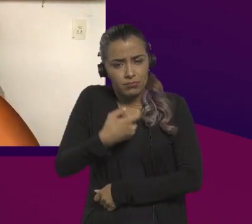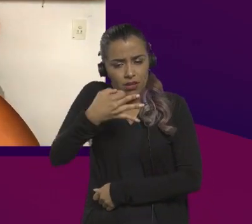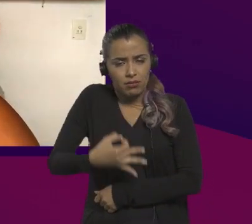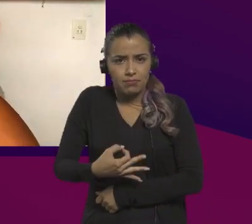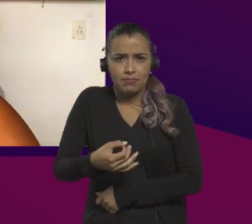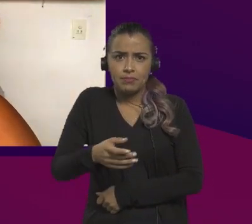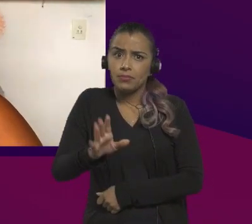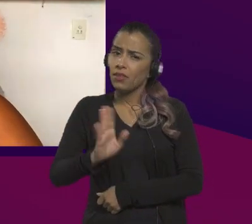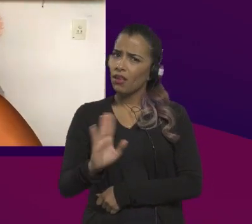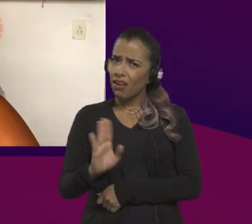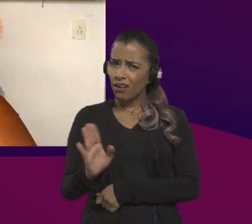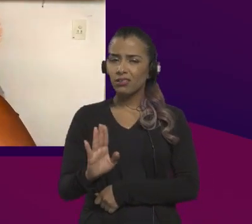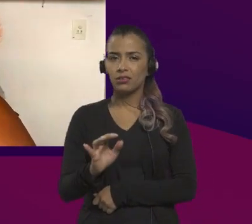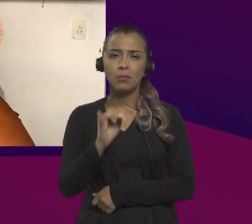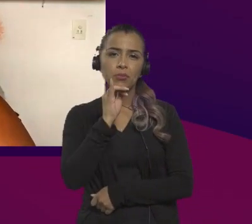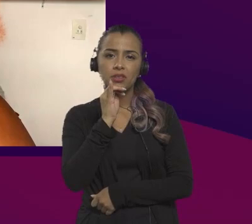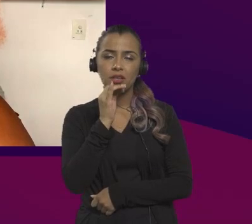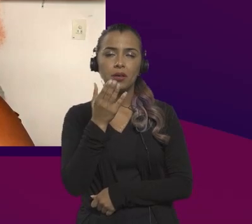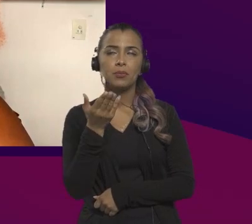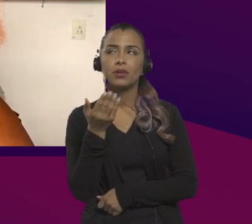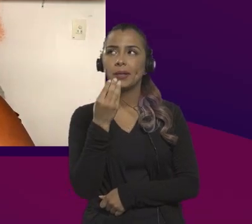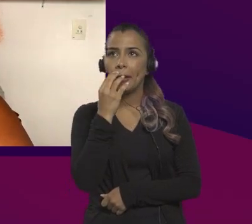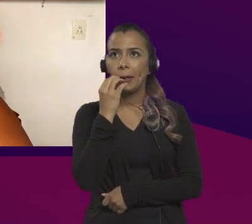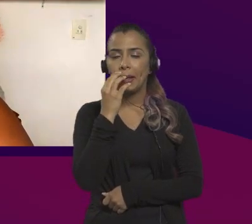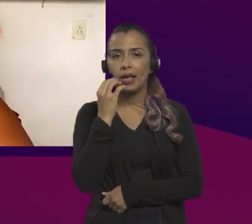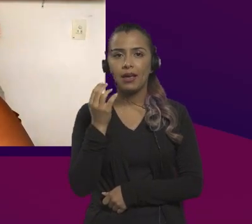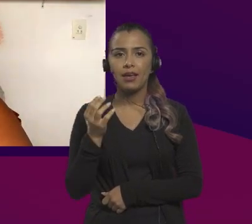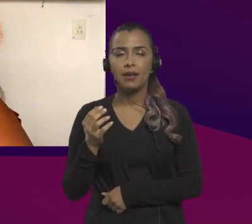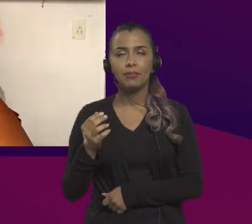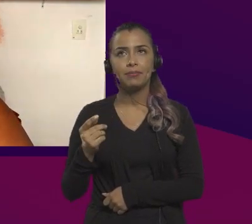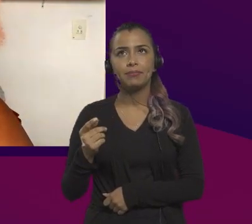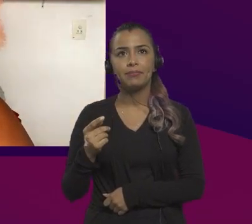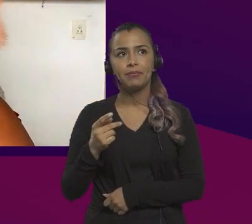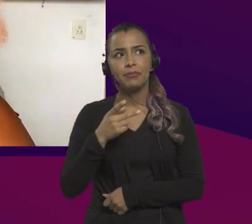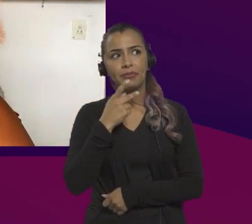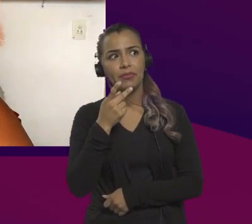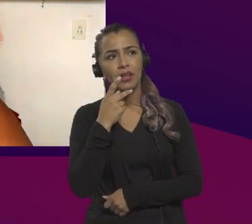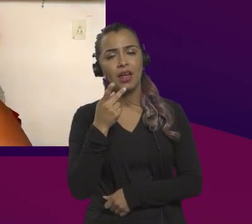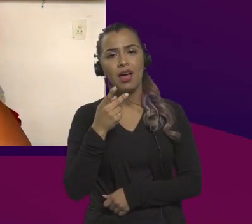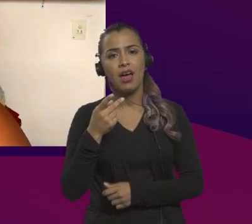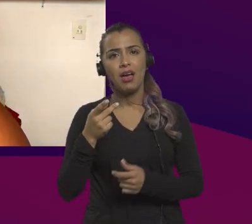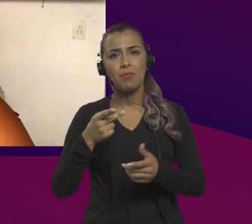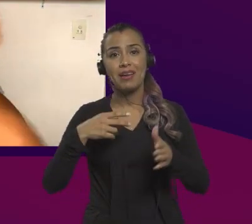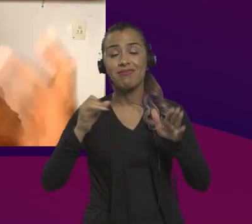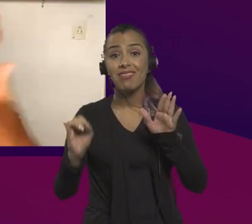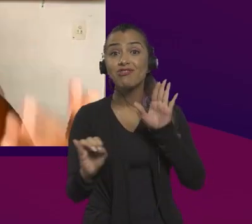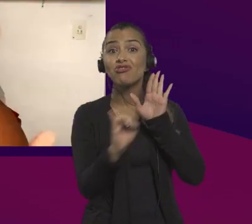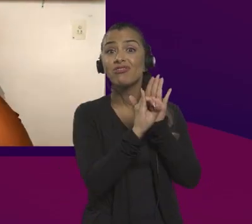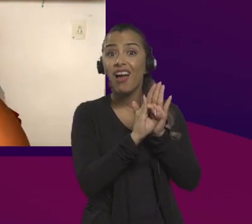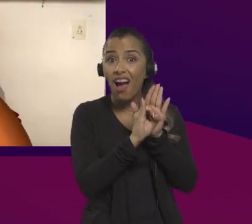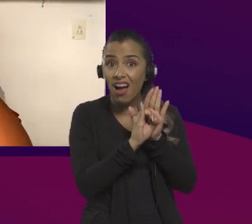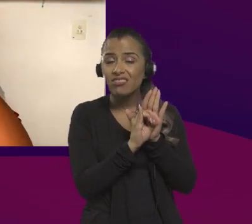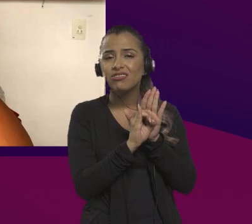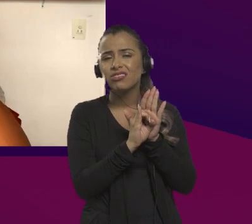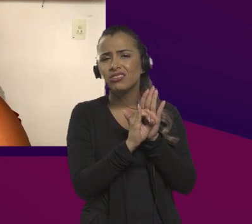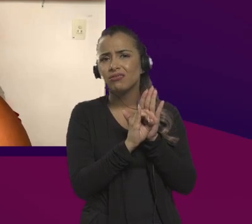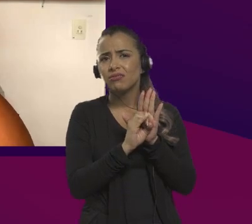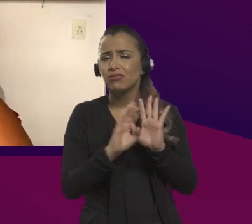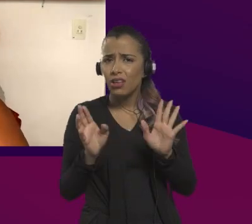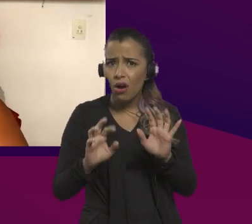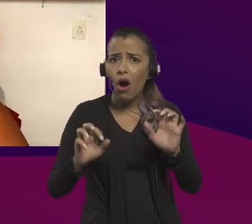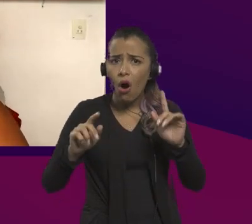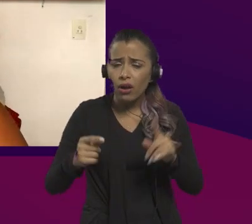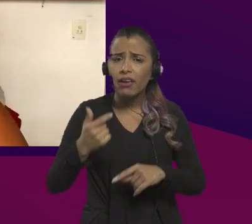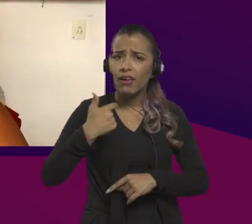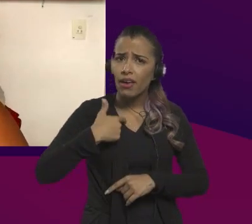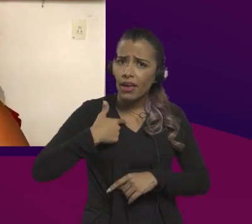usar o gorda no sentido para dizer efetivamente sobre mim. Eu sou muito mais do que uma mulher gorda. Eu